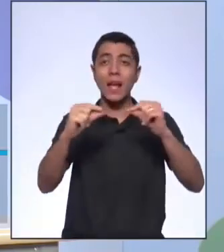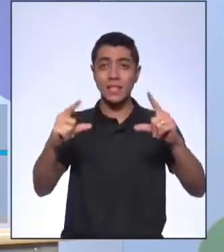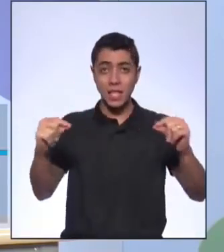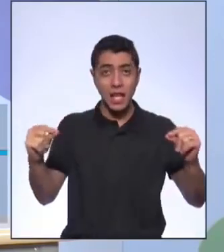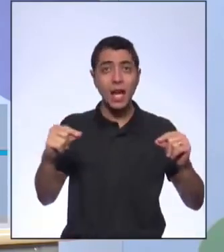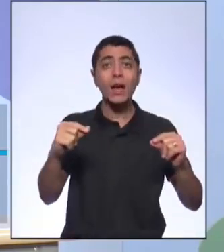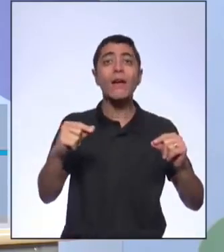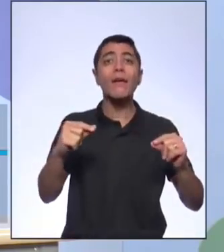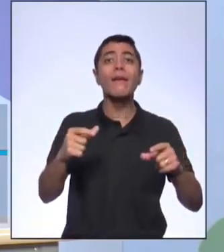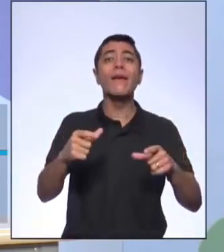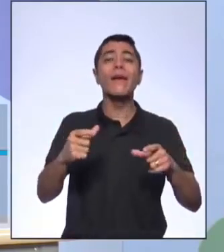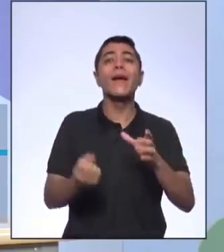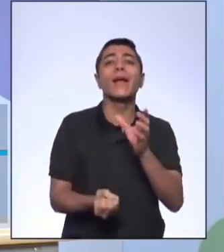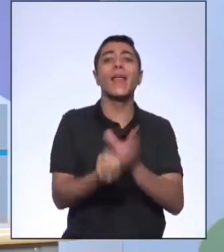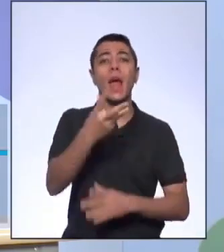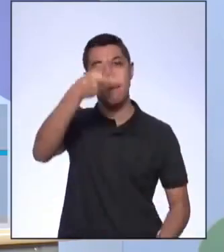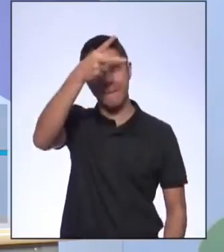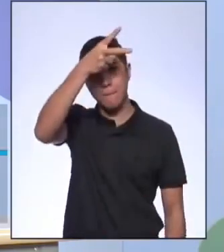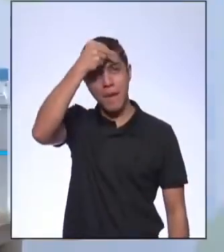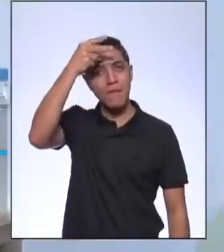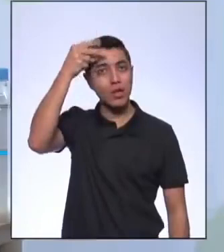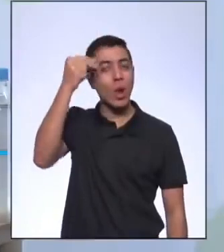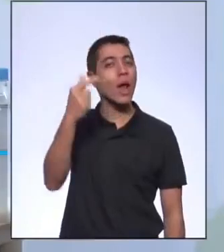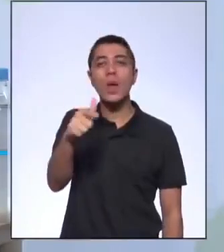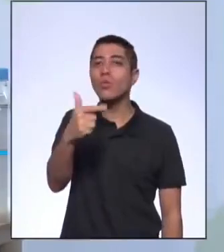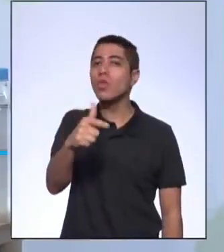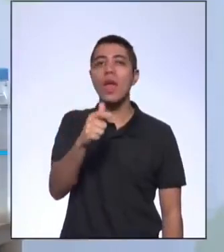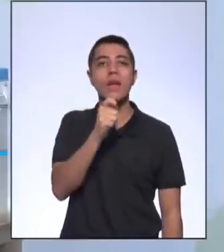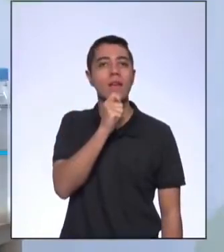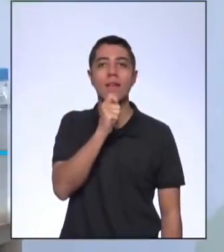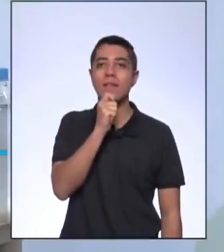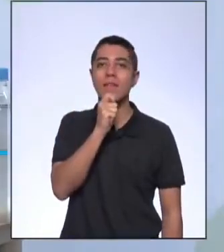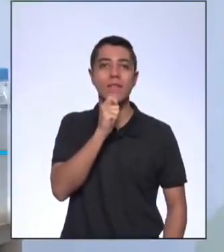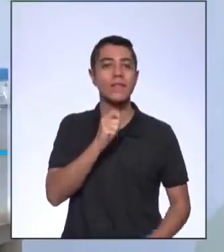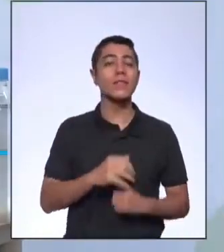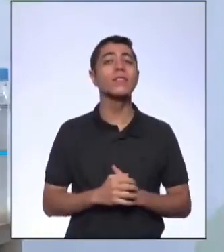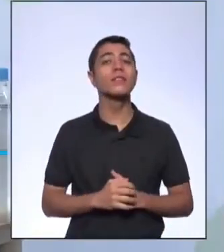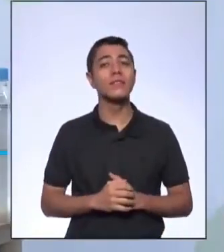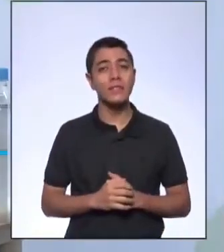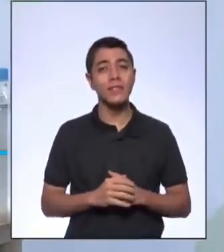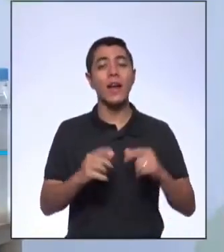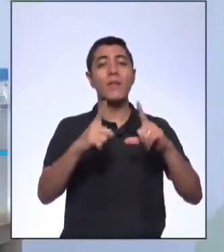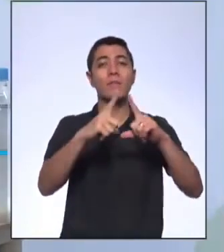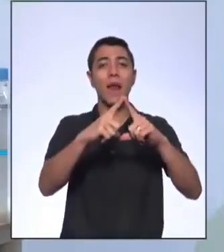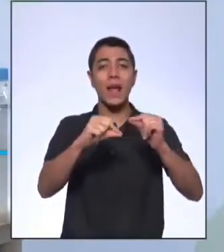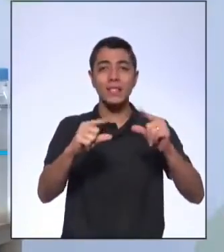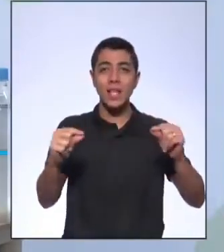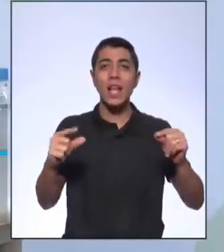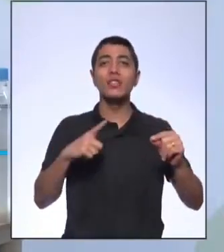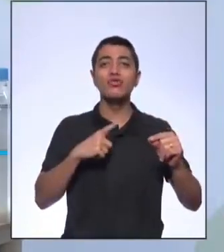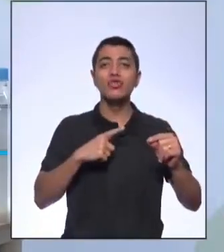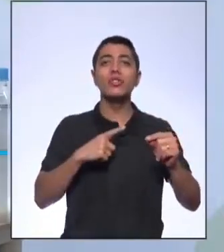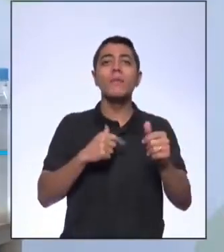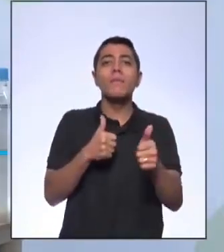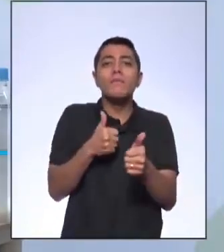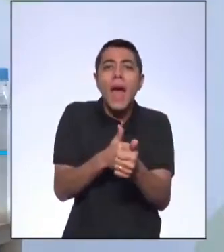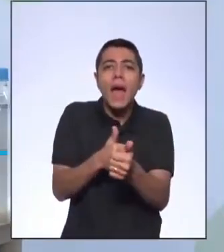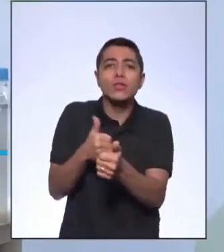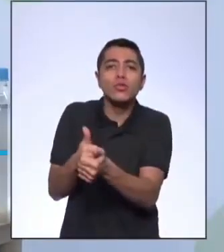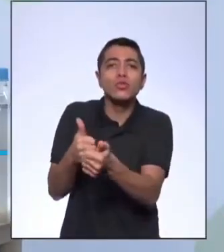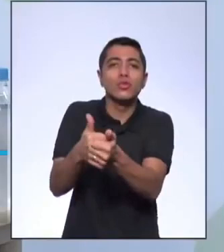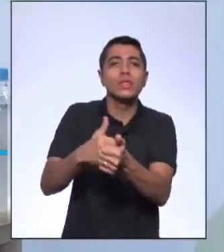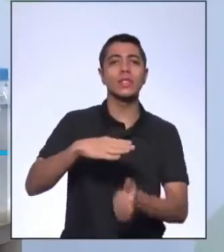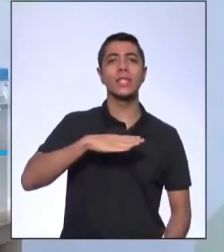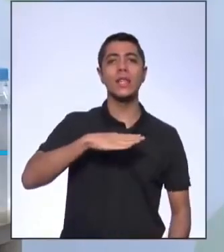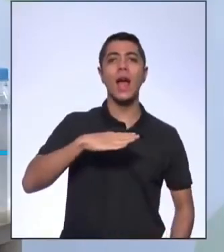professor é verdade não tem um detalhe ainda tenho tem lá sua cidade satélite na ao redor né Mas aí tem